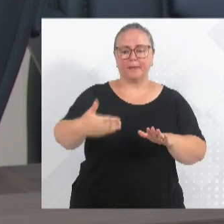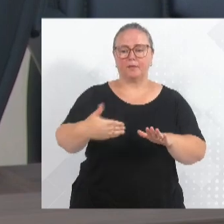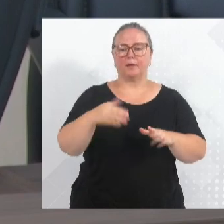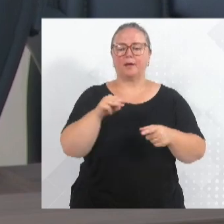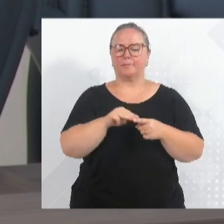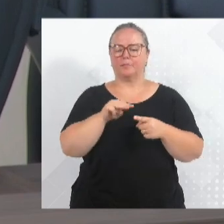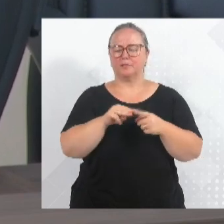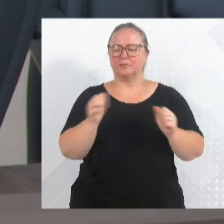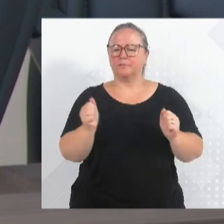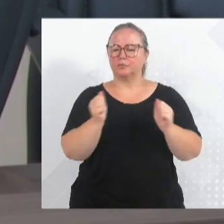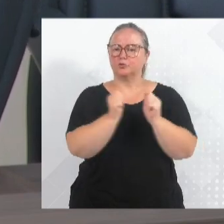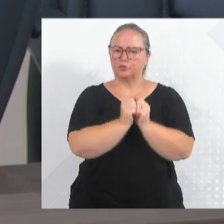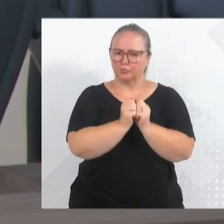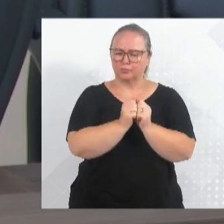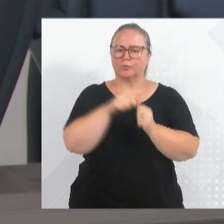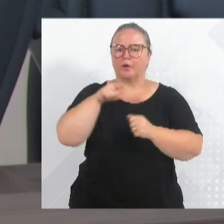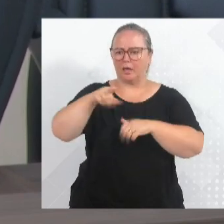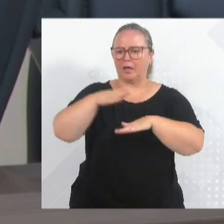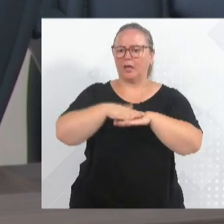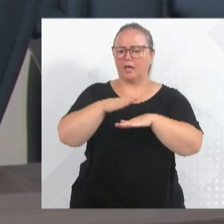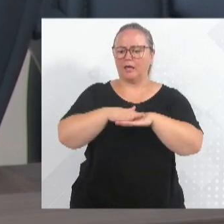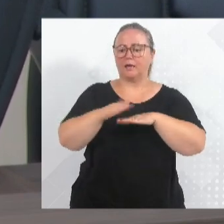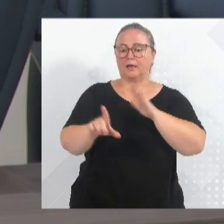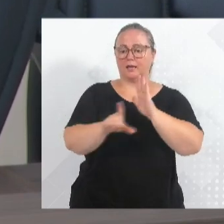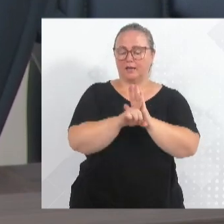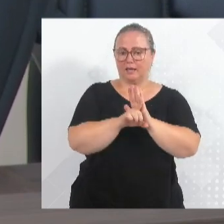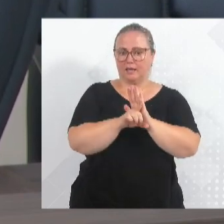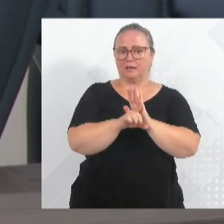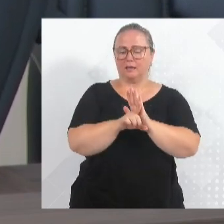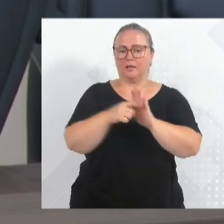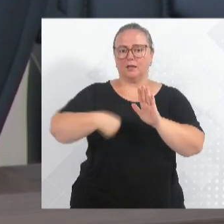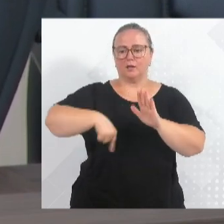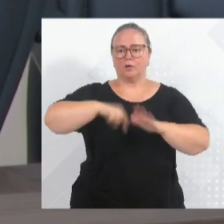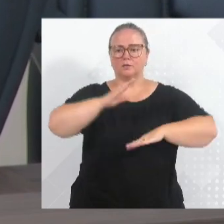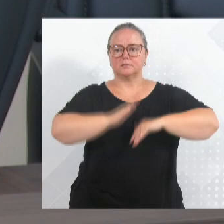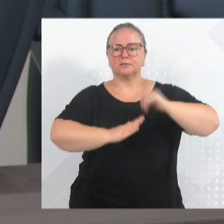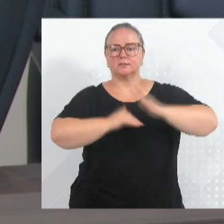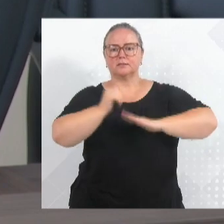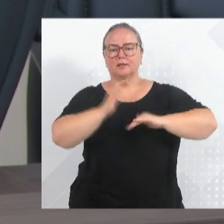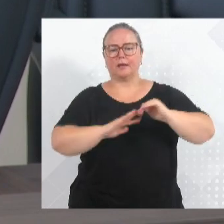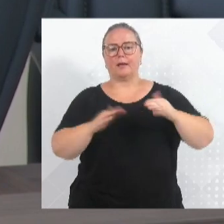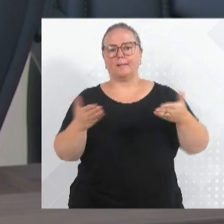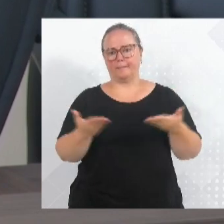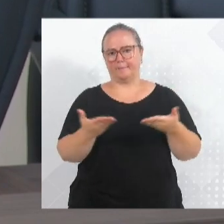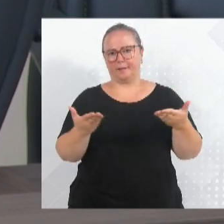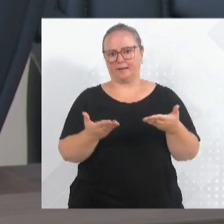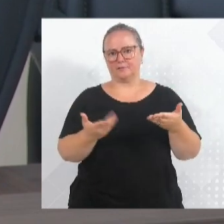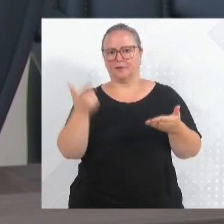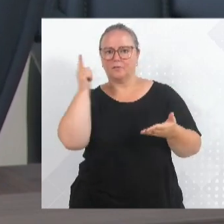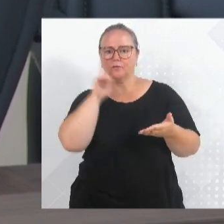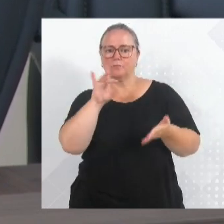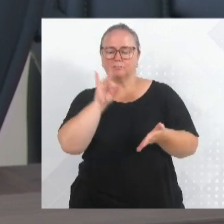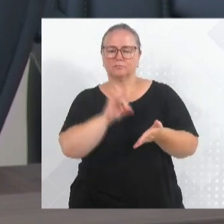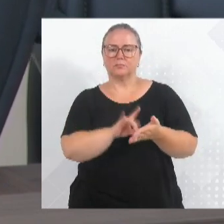prefeito Mário, foi autor dessa lei, quando vereador na época, e a gente está colocando em prática agora, incluindo aí quase 3 mil